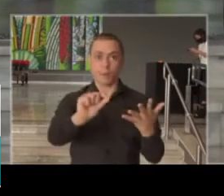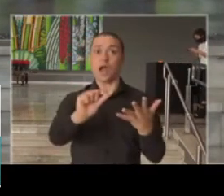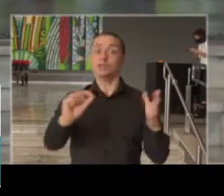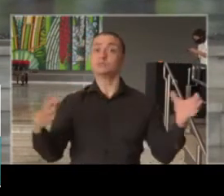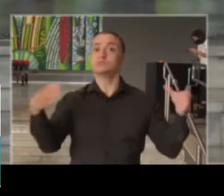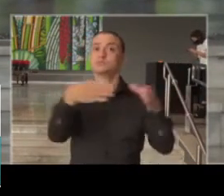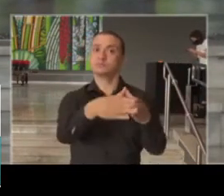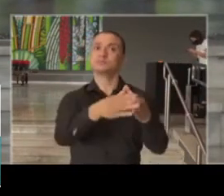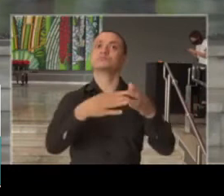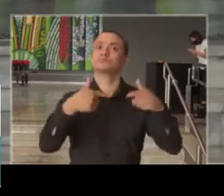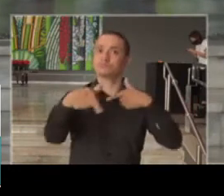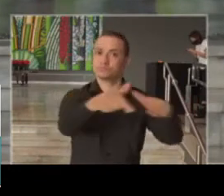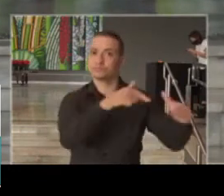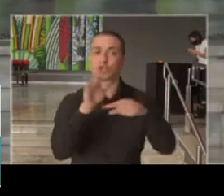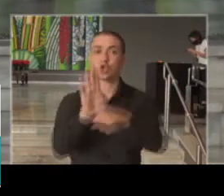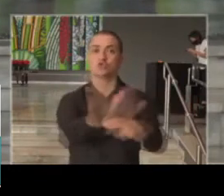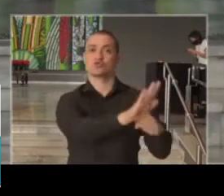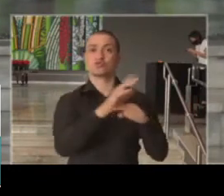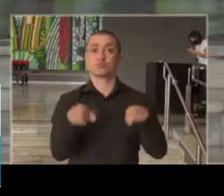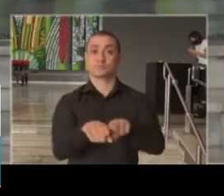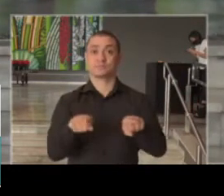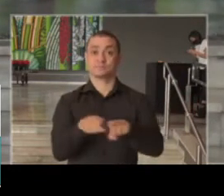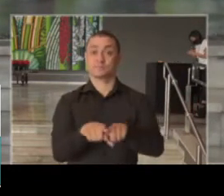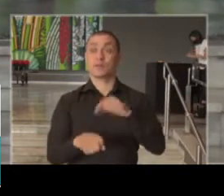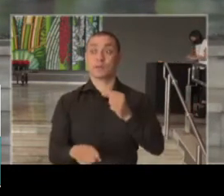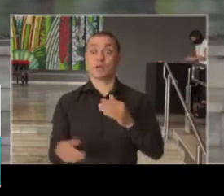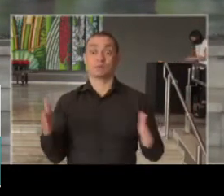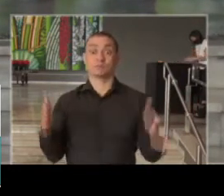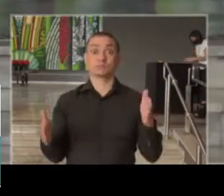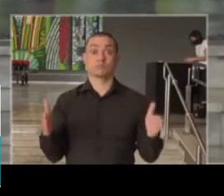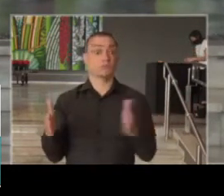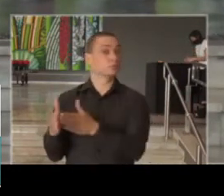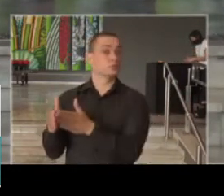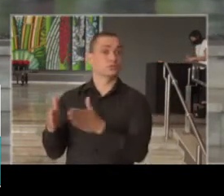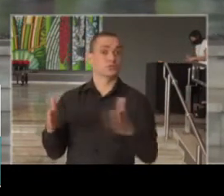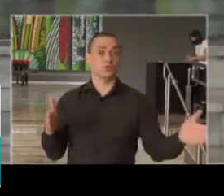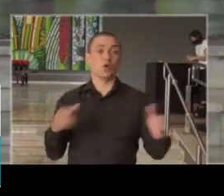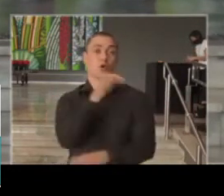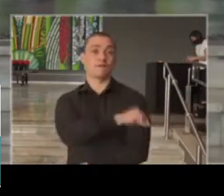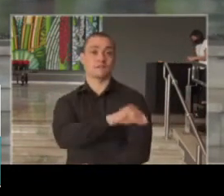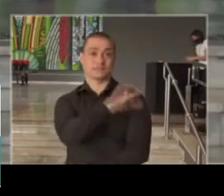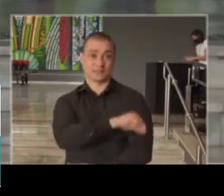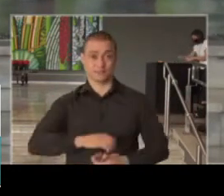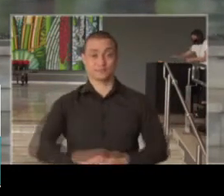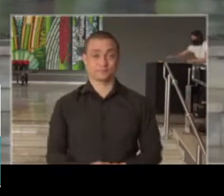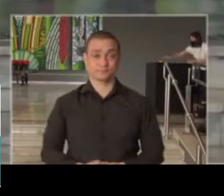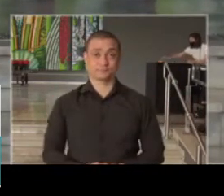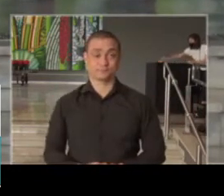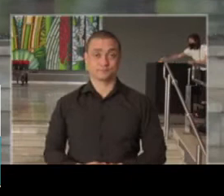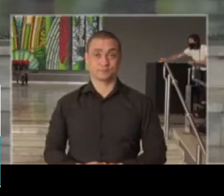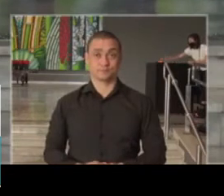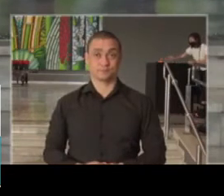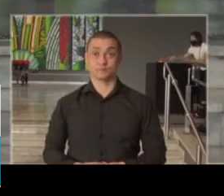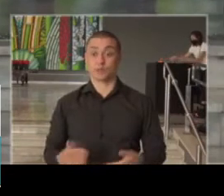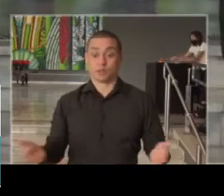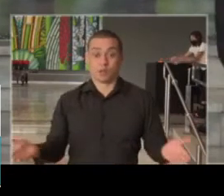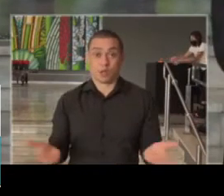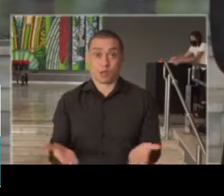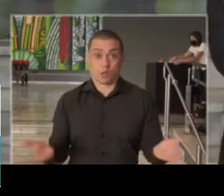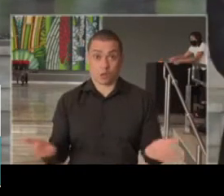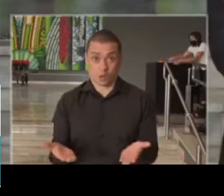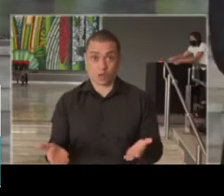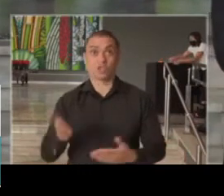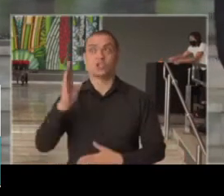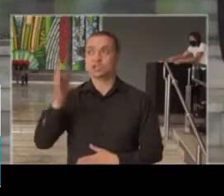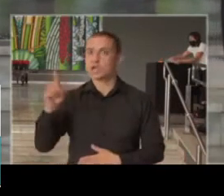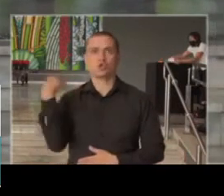o estado de São Paulo, enquanto perdurar o período de vacinação. Neste momento, a união